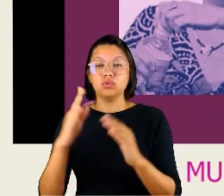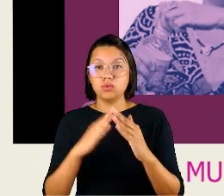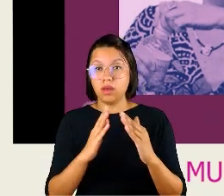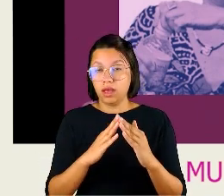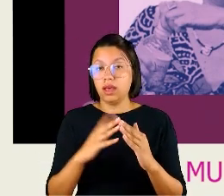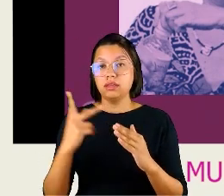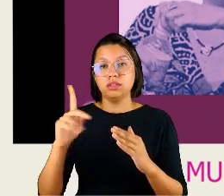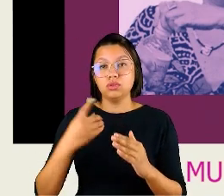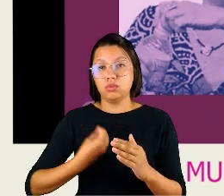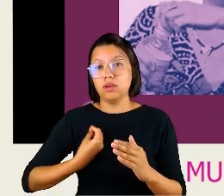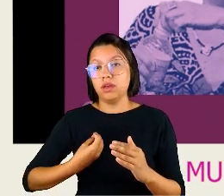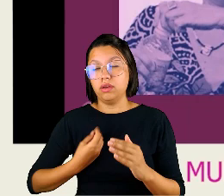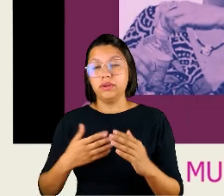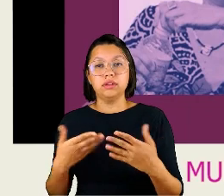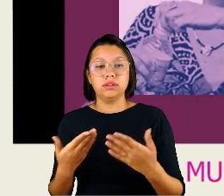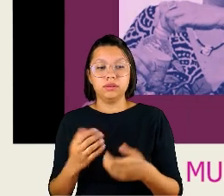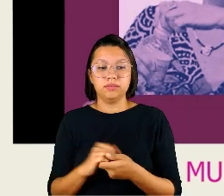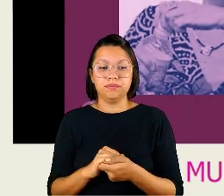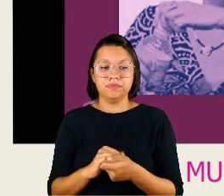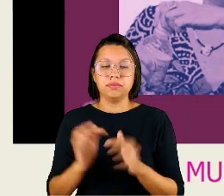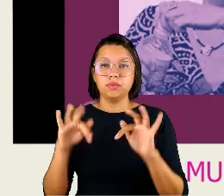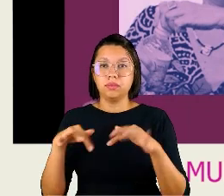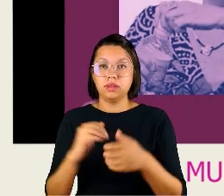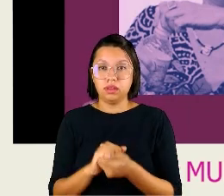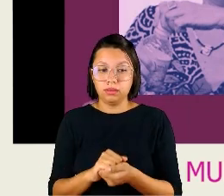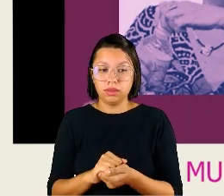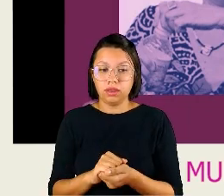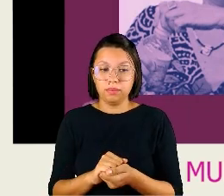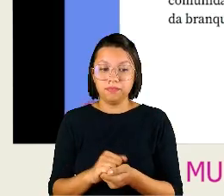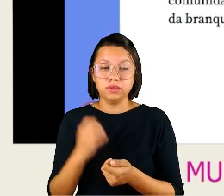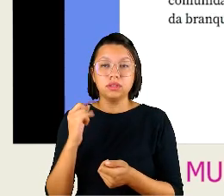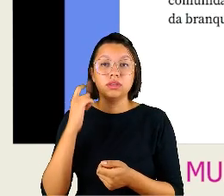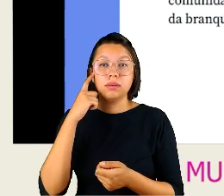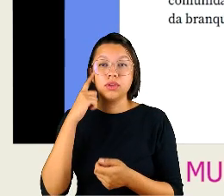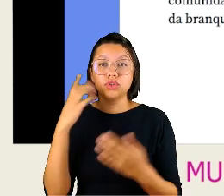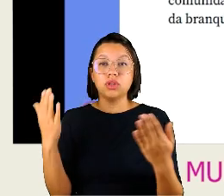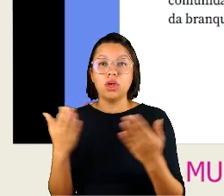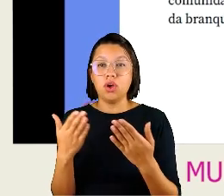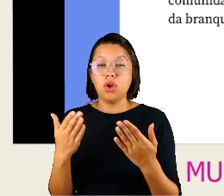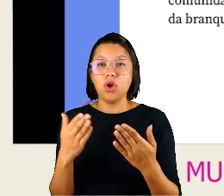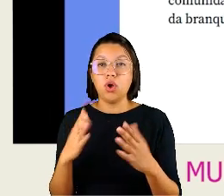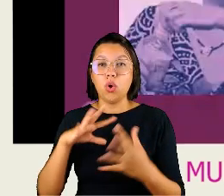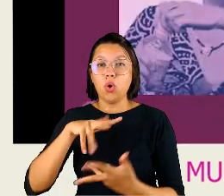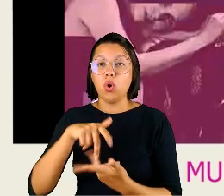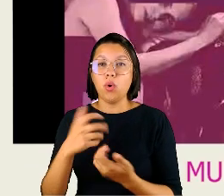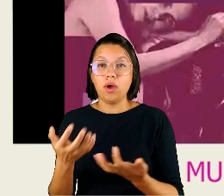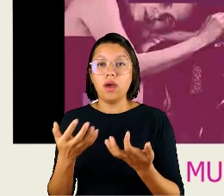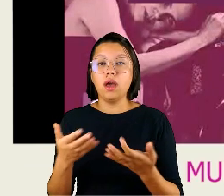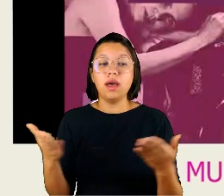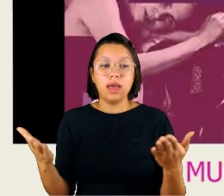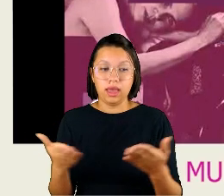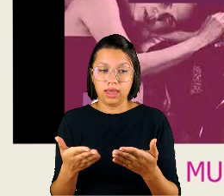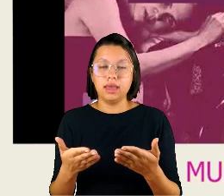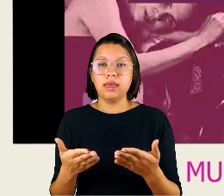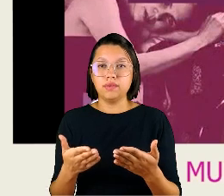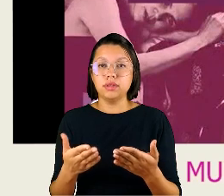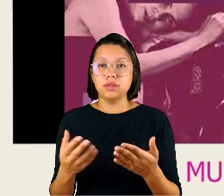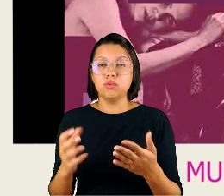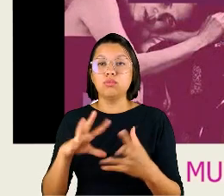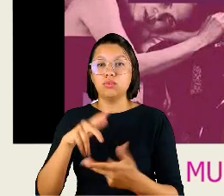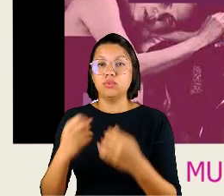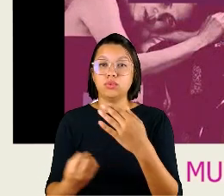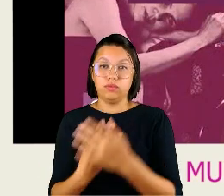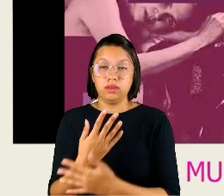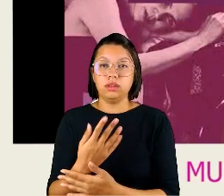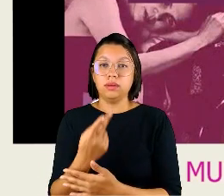seu cotidiano. E aí, passando, para terminar, se a gente imagina hoje o mundo que nós queremos, esse vai ser o mundo que a gente vai criar, é o que